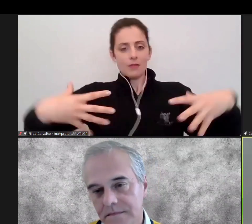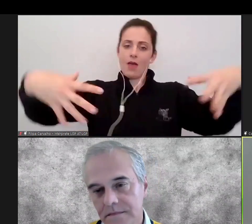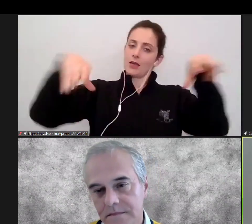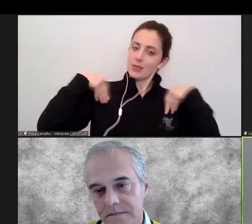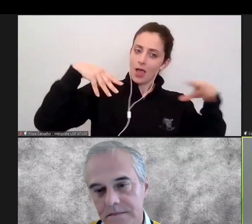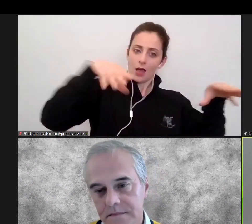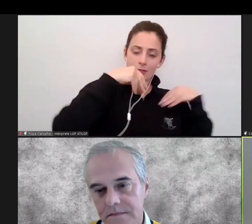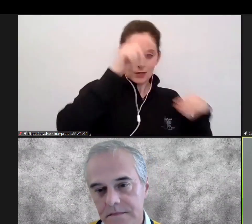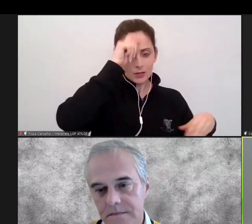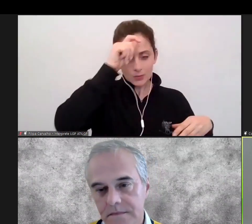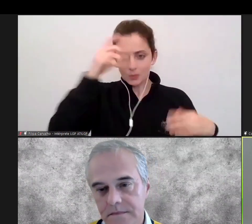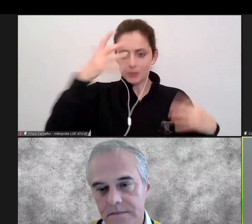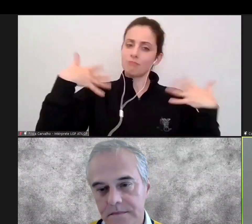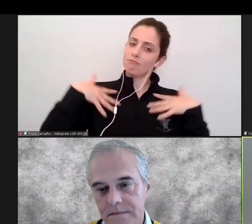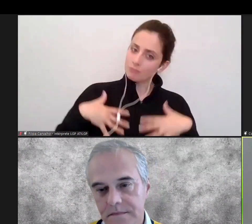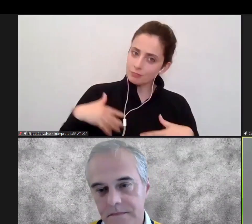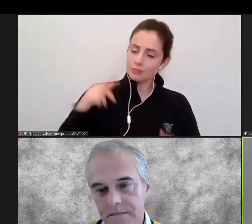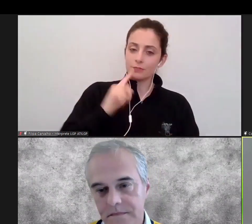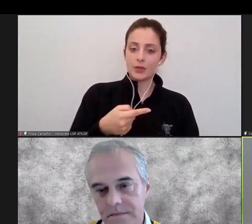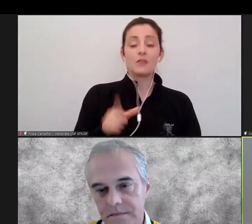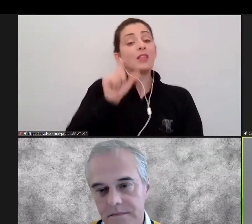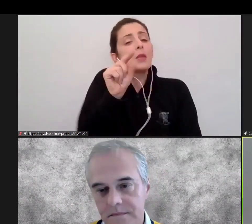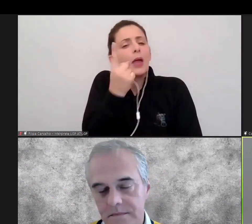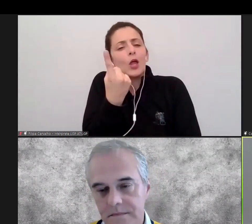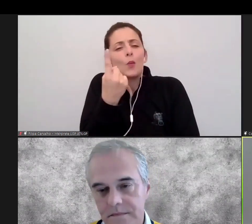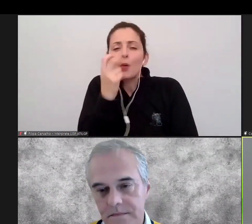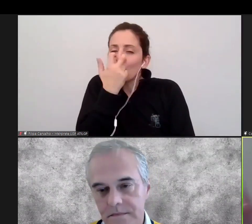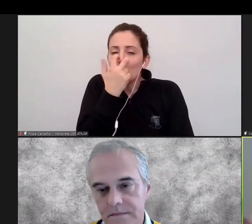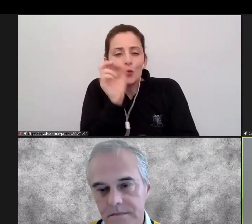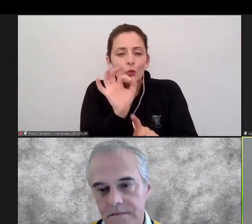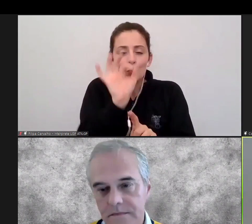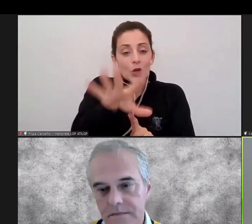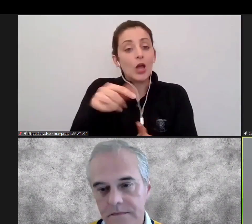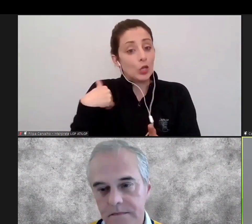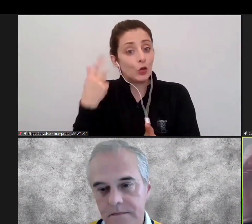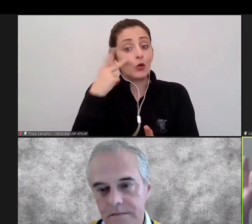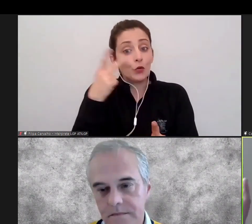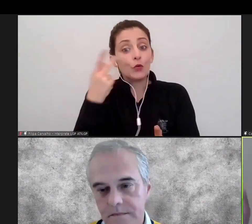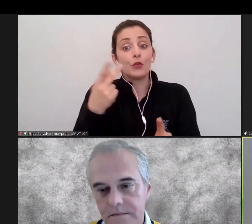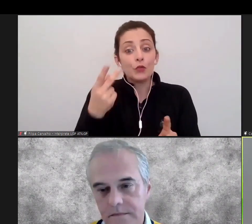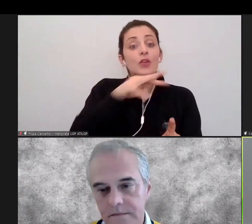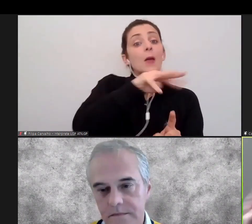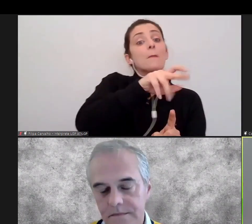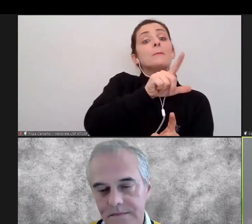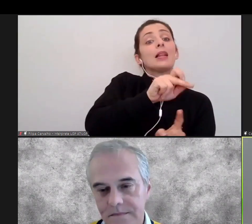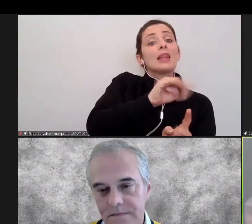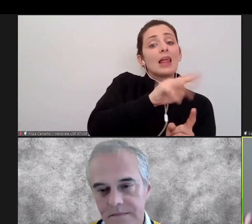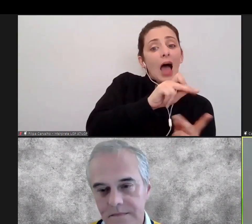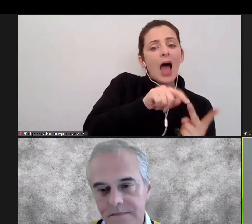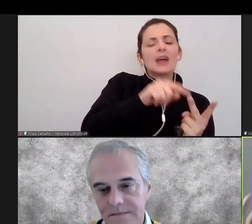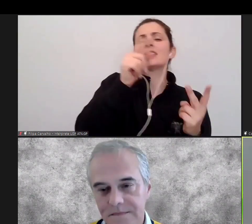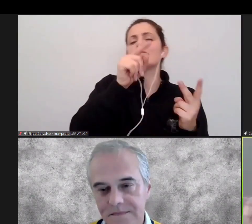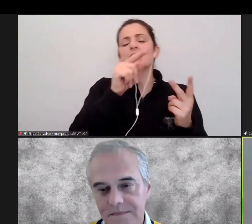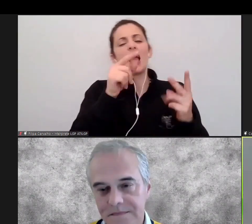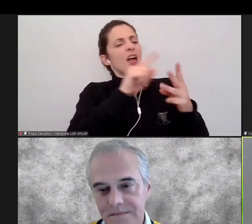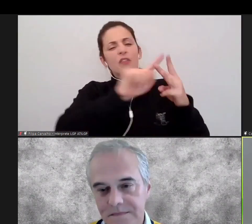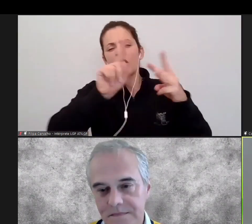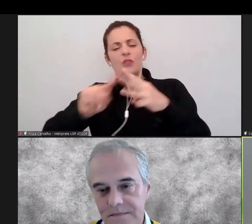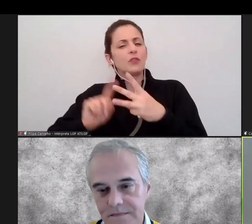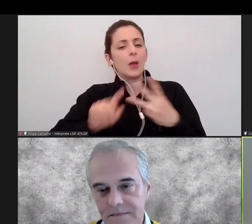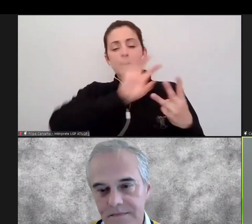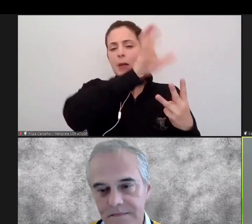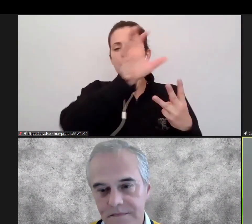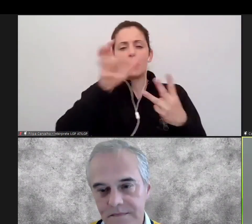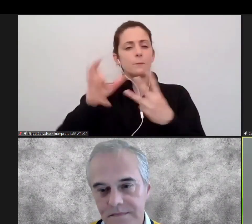que eu tenho, e daqui uma experiência muito pessoal, eu vivi em vários países, eu vivi na Malásia, no Camboja, ou seja, em países com contextos e culturas